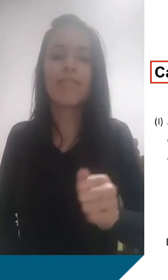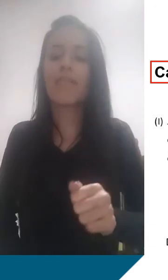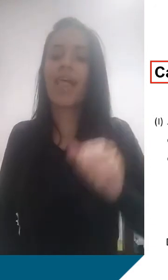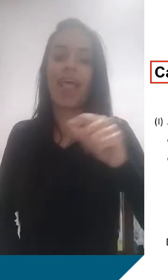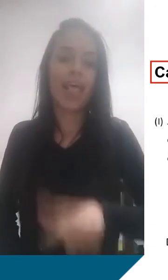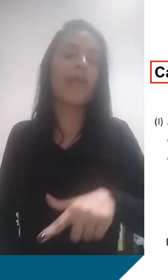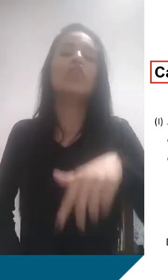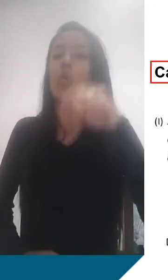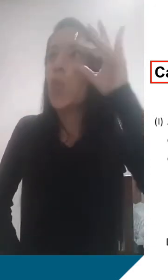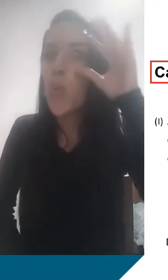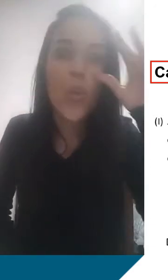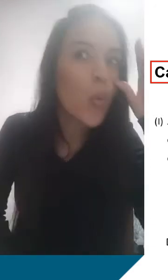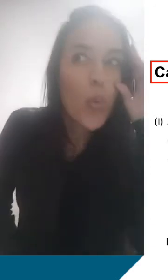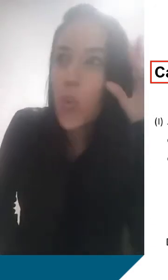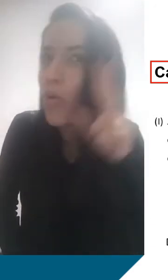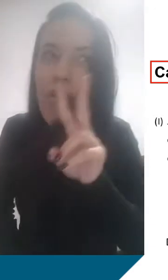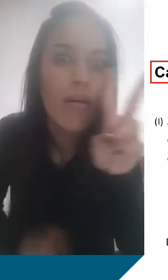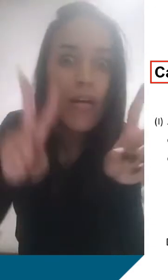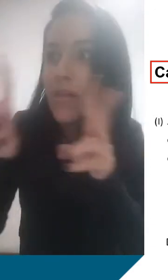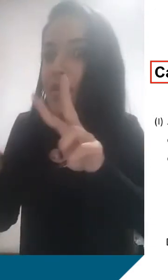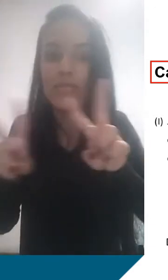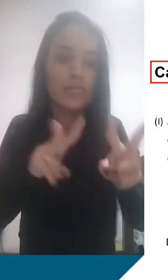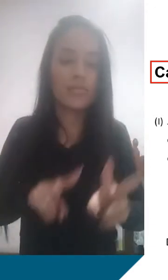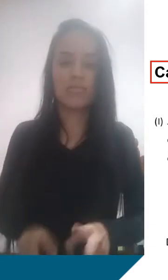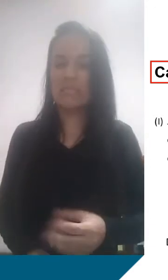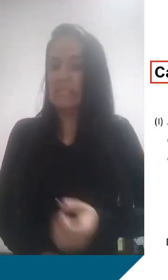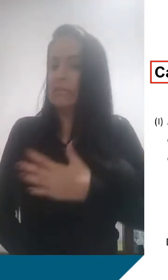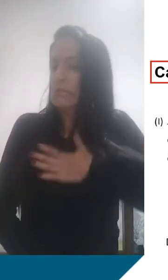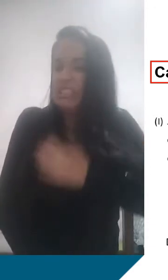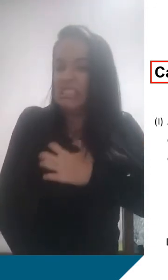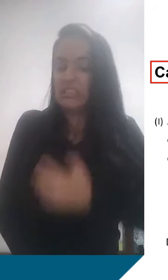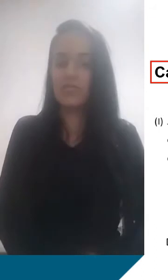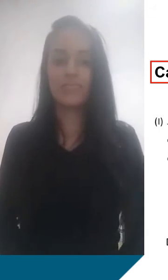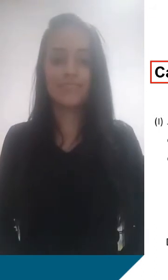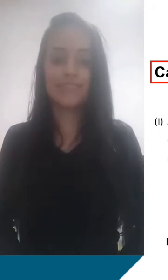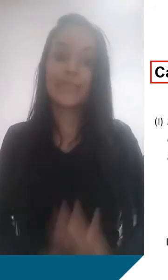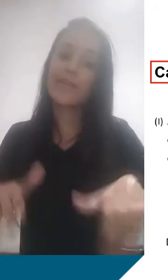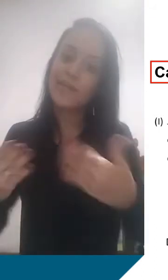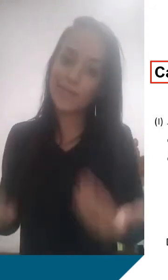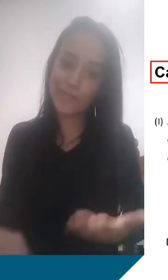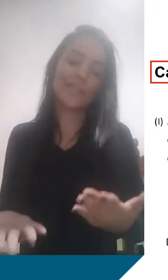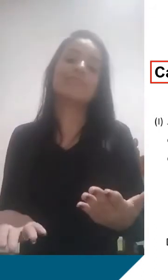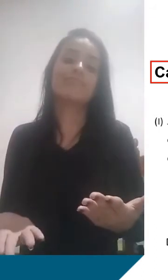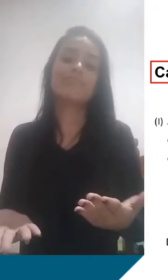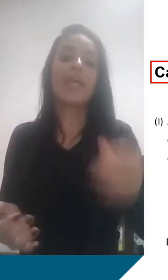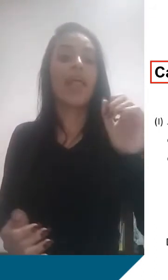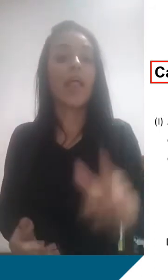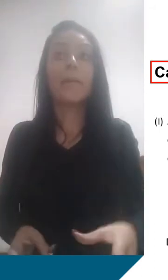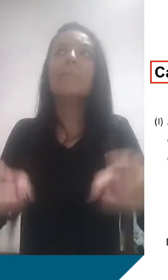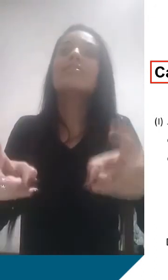muito curiosa, sempre espreitando e observando a tudo e a todos, isso já tem a ver com uma percepção